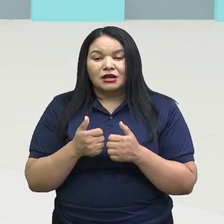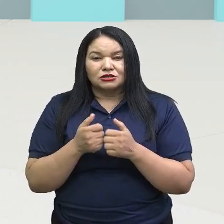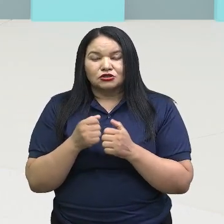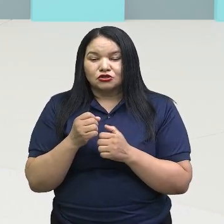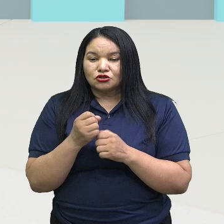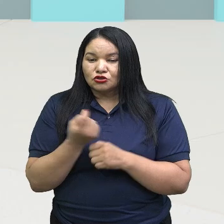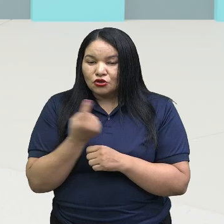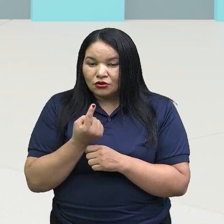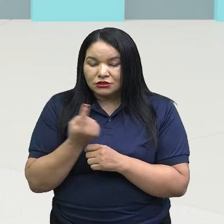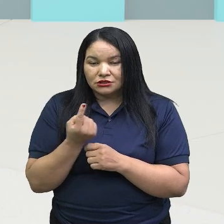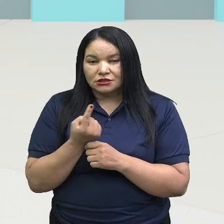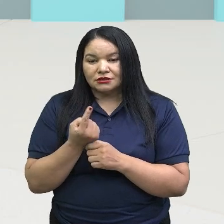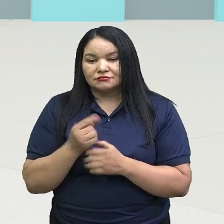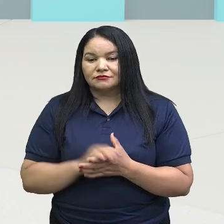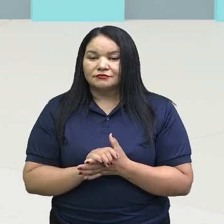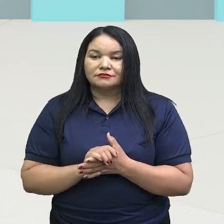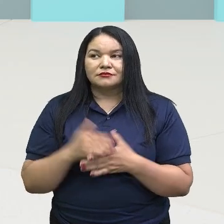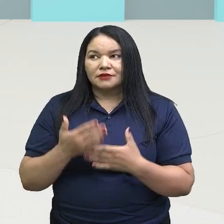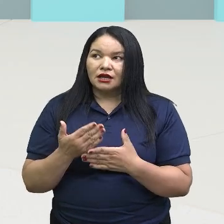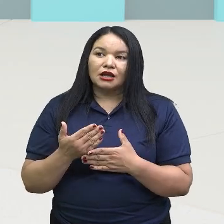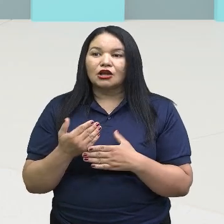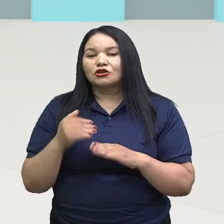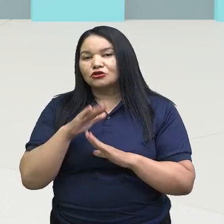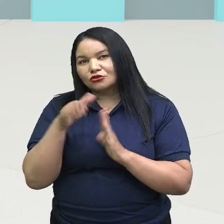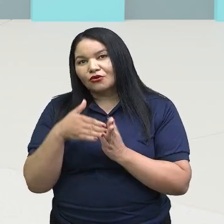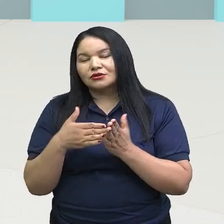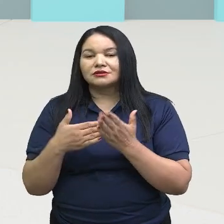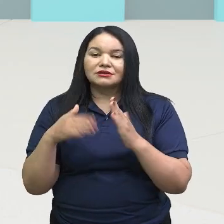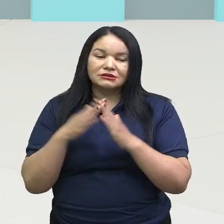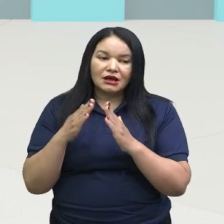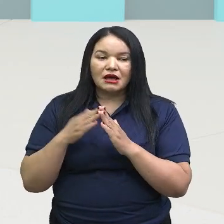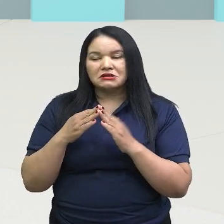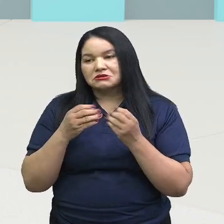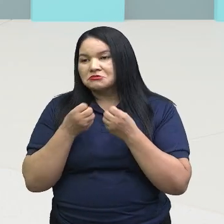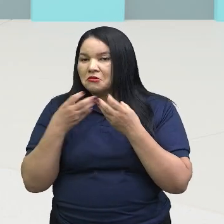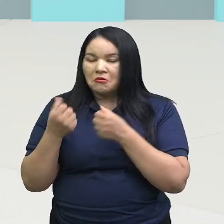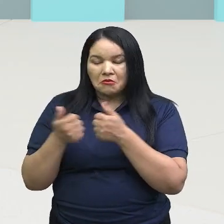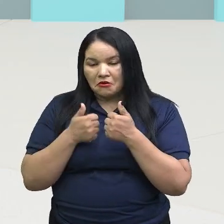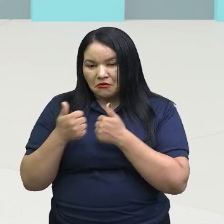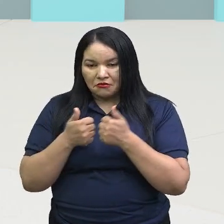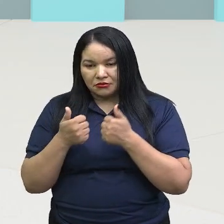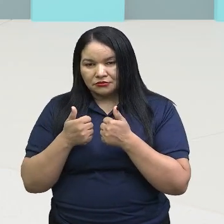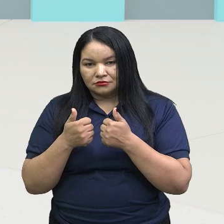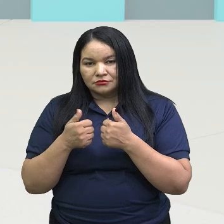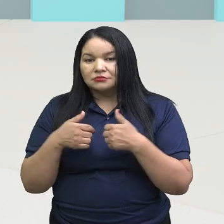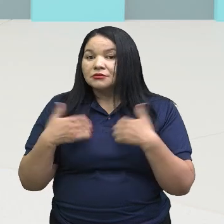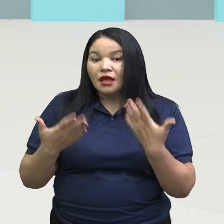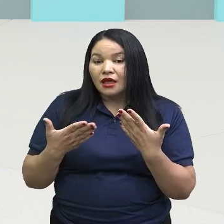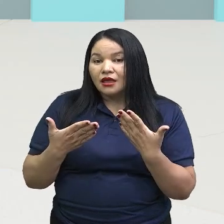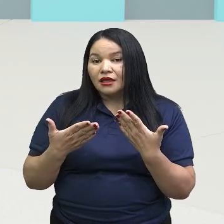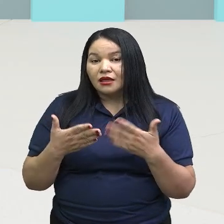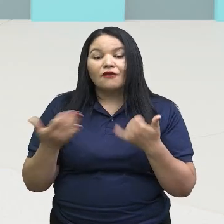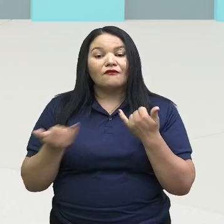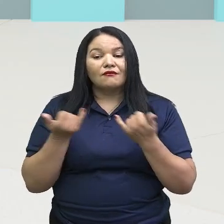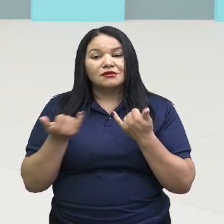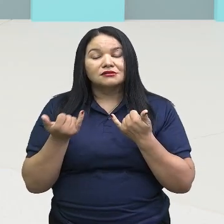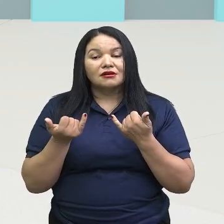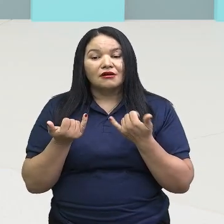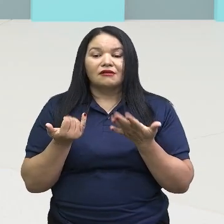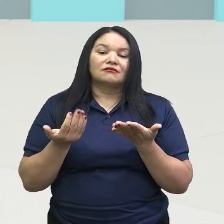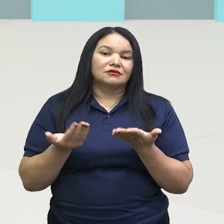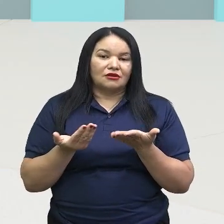Se eu chego aqui e falo, que todas as casas estão em bom estado. E aí, professora? E o resto? Veja